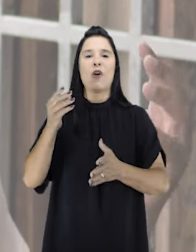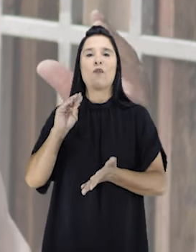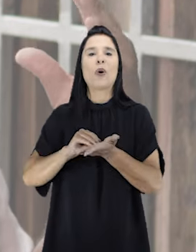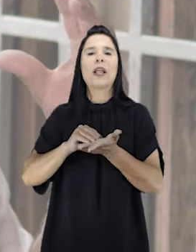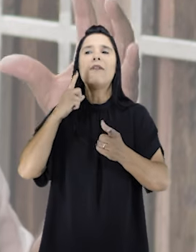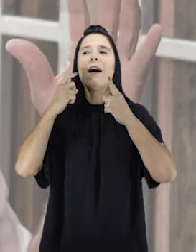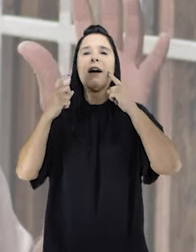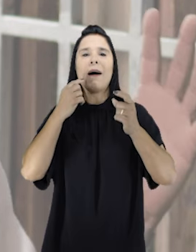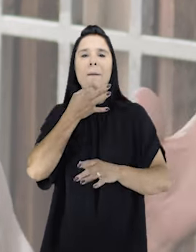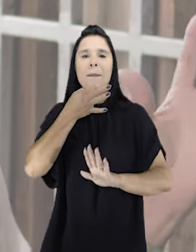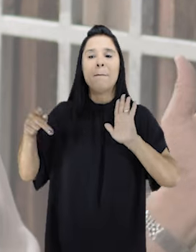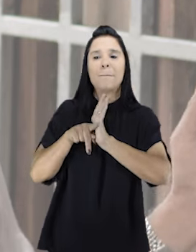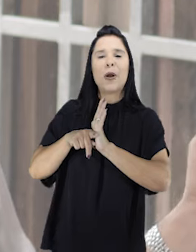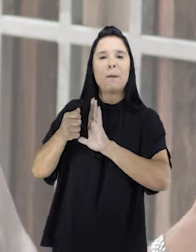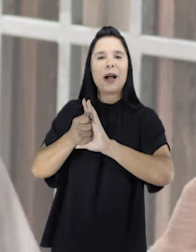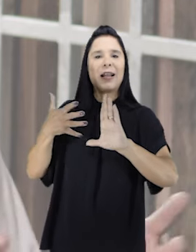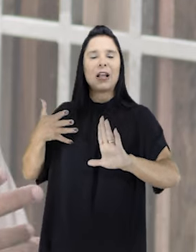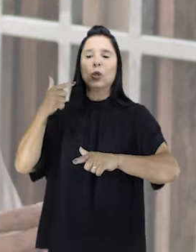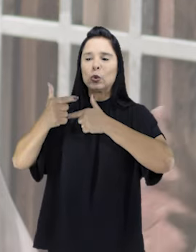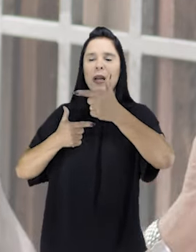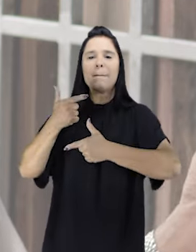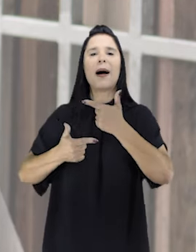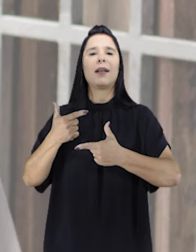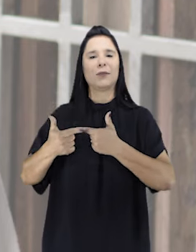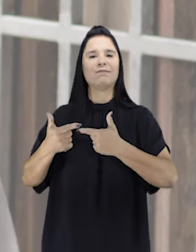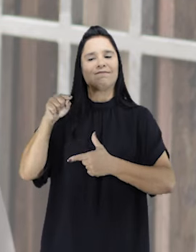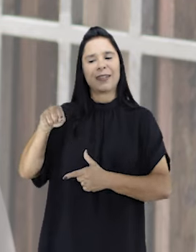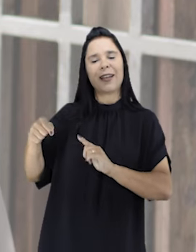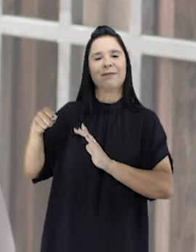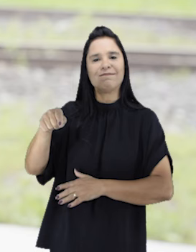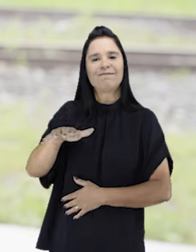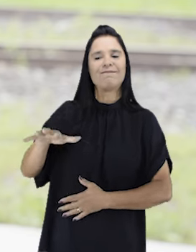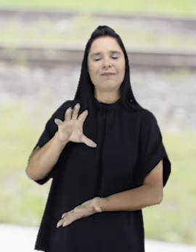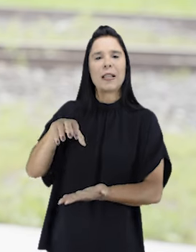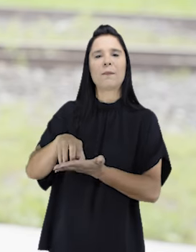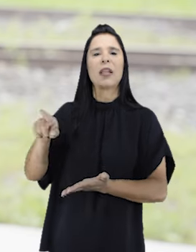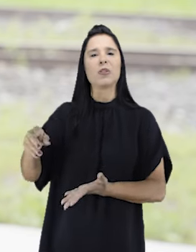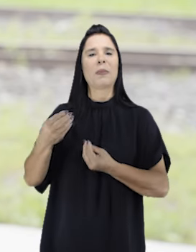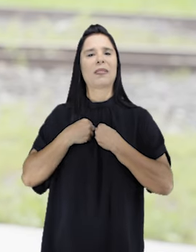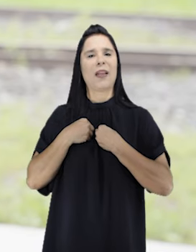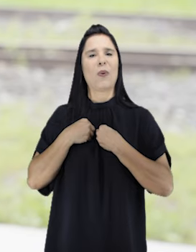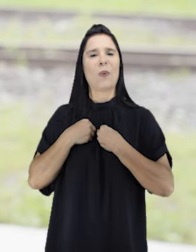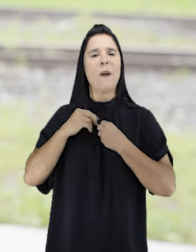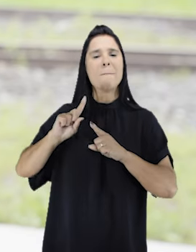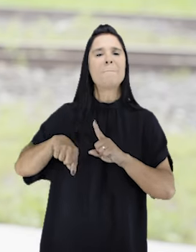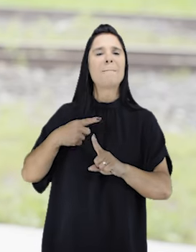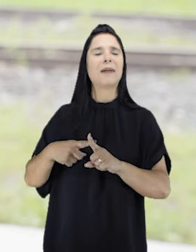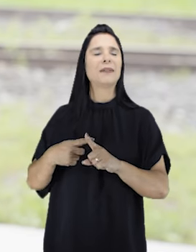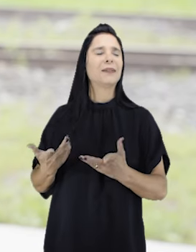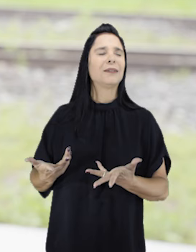aquela sonoridade que emanava do trabalho que era oriundo daqui. Talvez isso tenha me dado